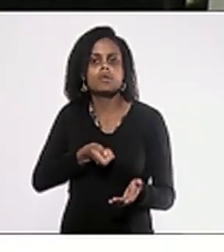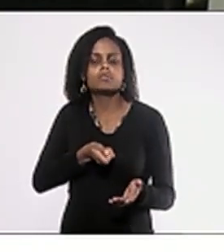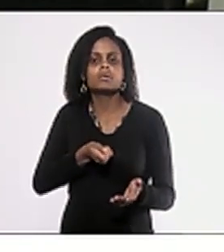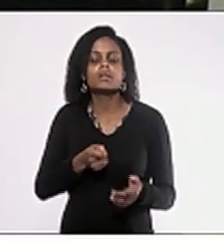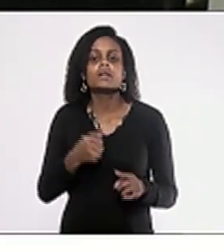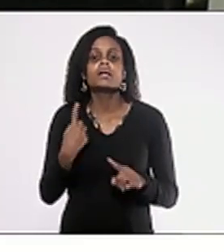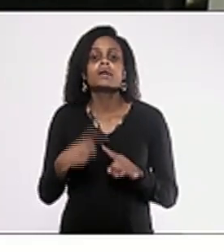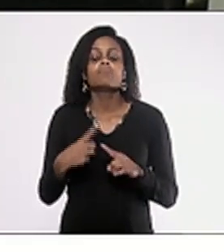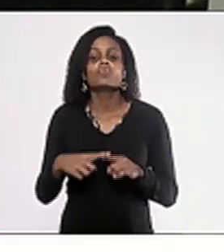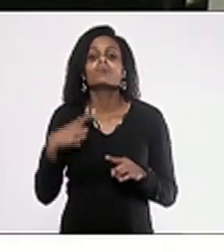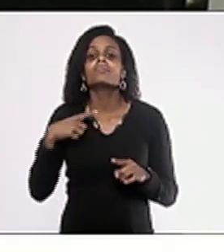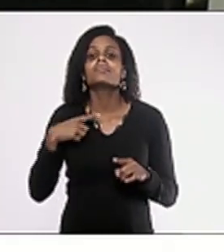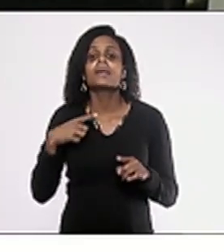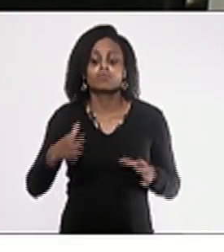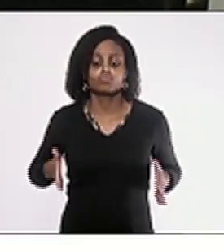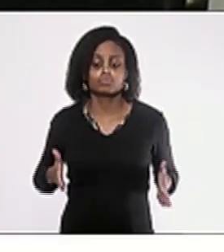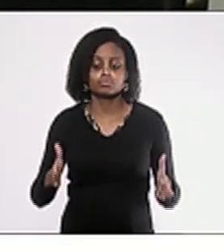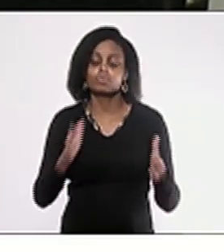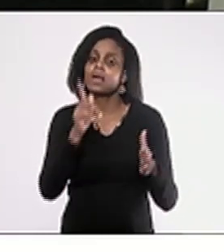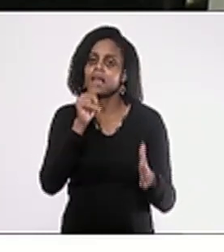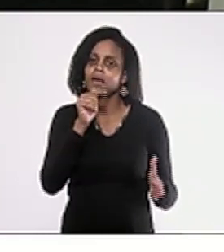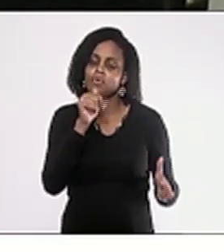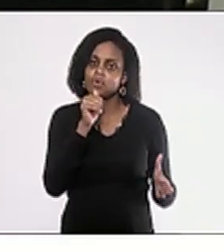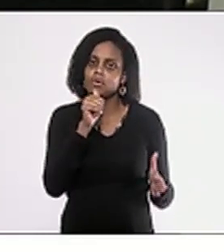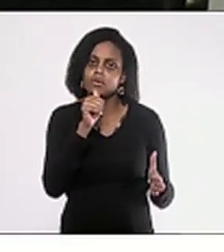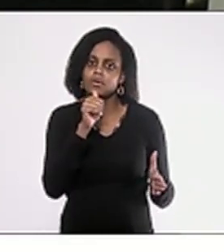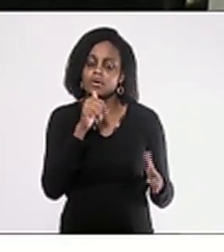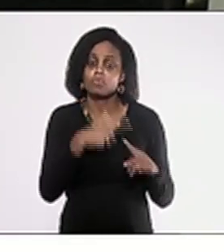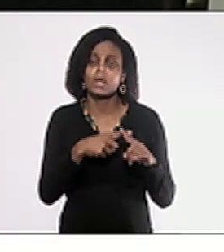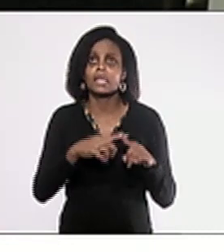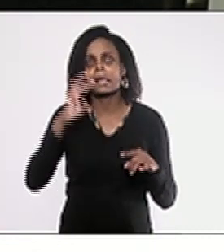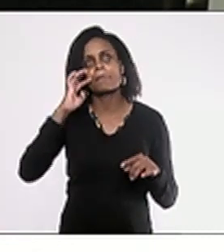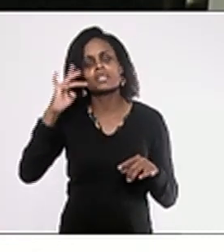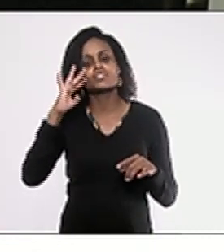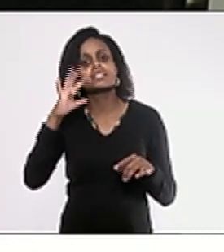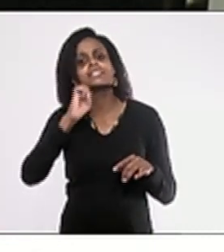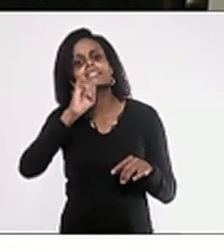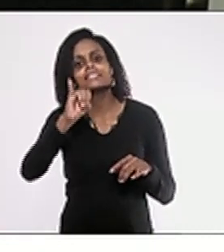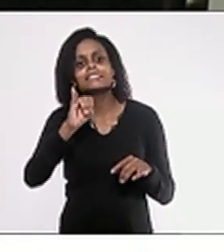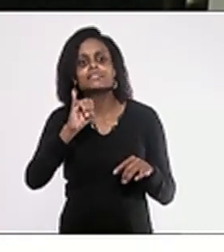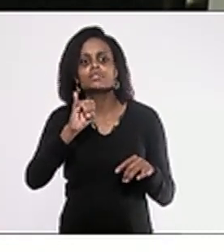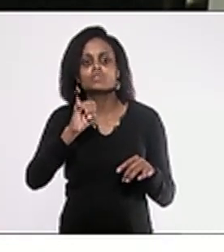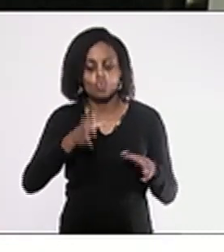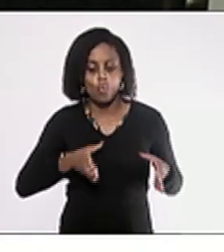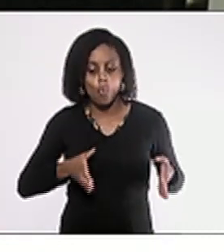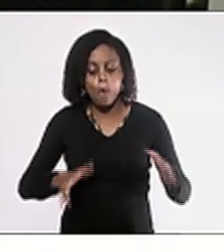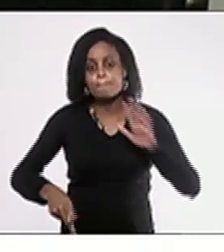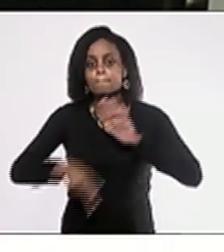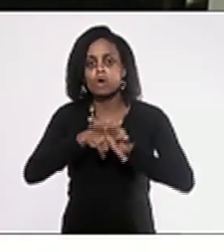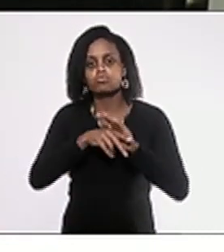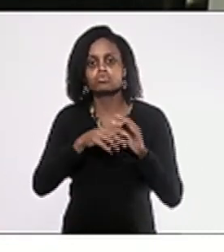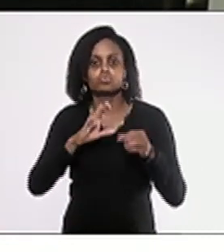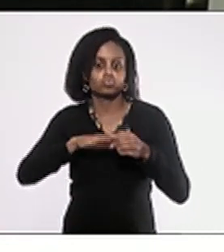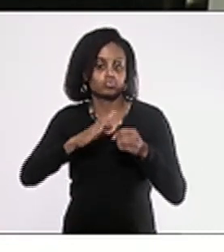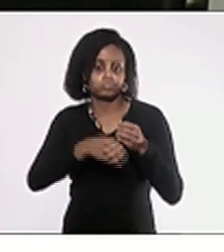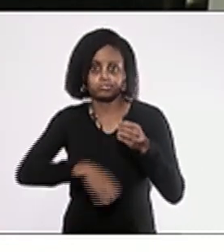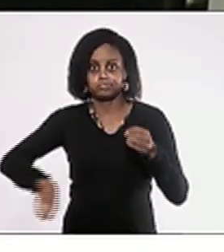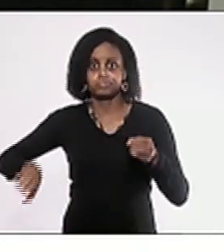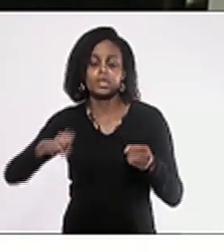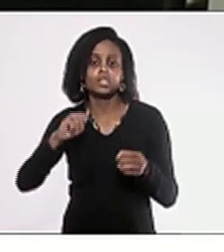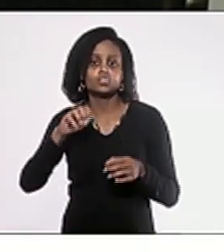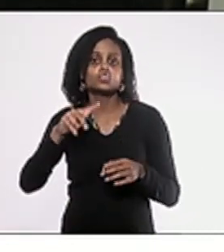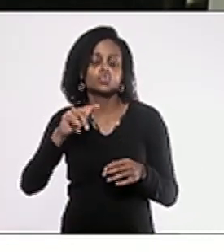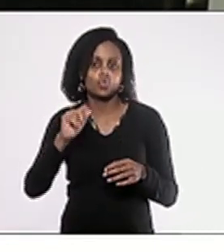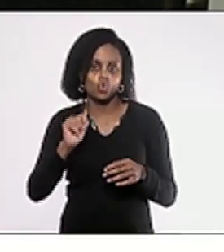água pluvial, uma vez que se imagina que aquele esgoto está indo para algum lugar, não, ou para um sumidor ou para a própria